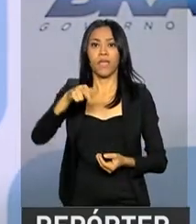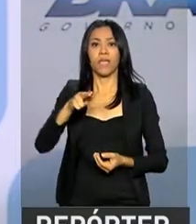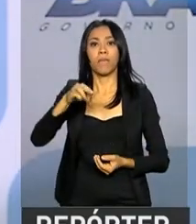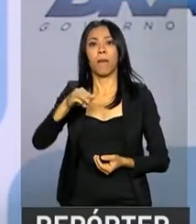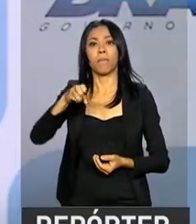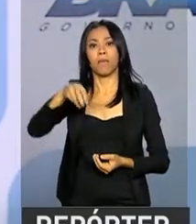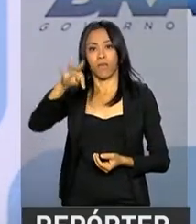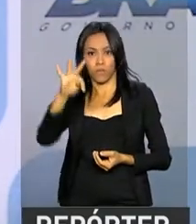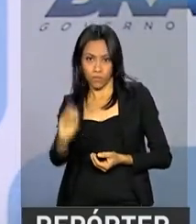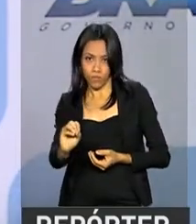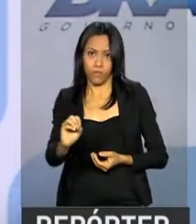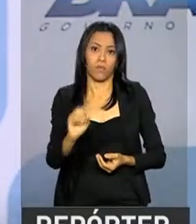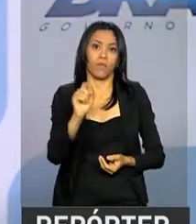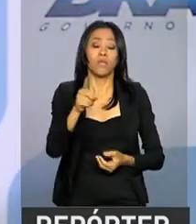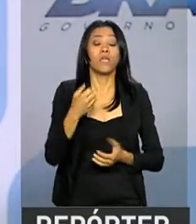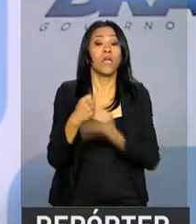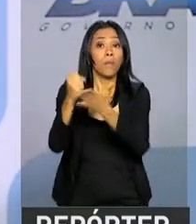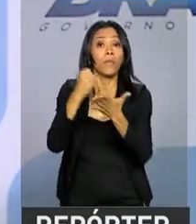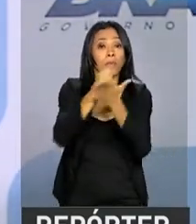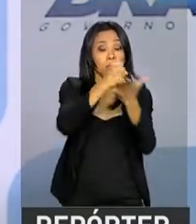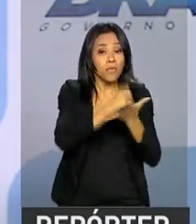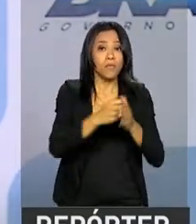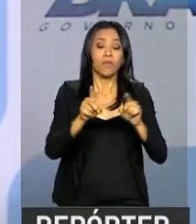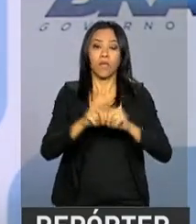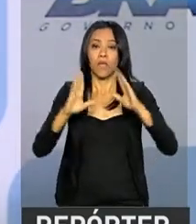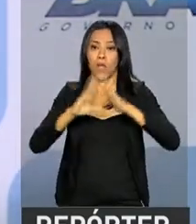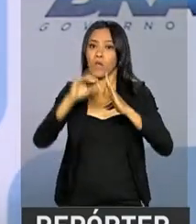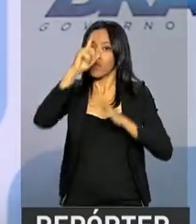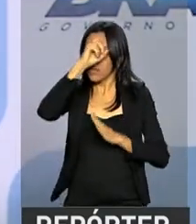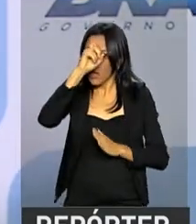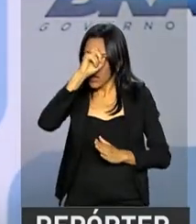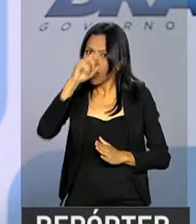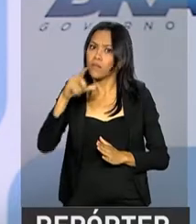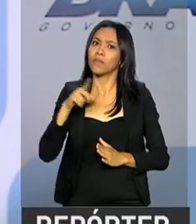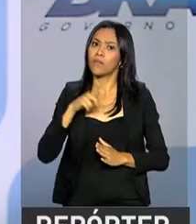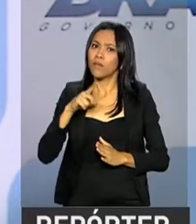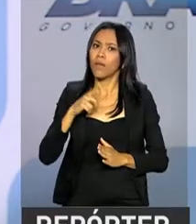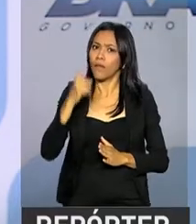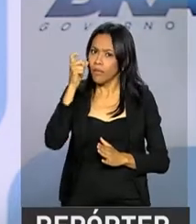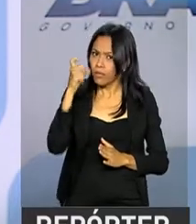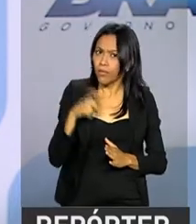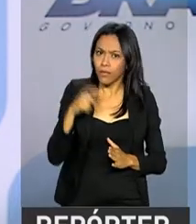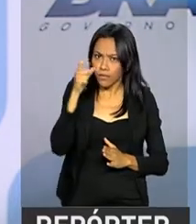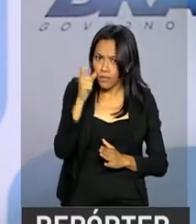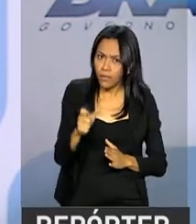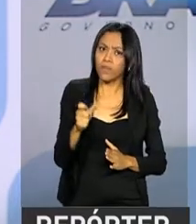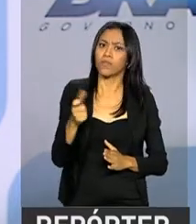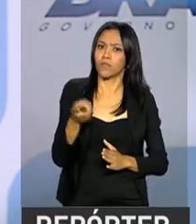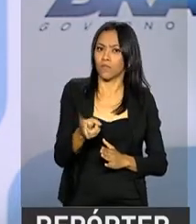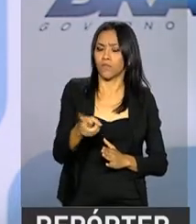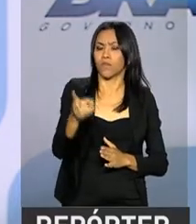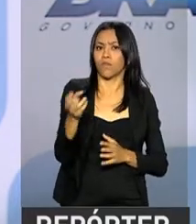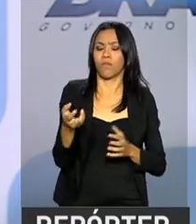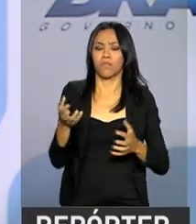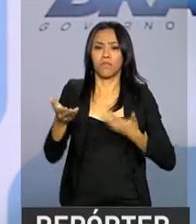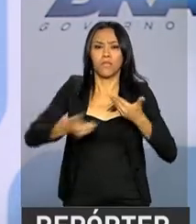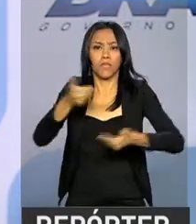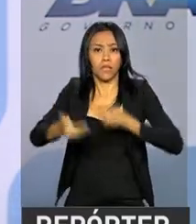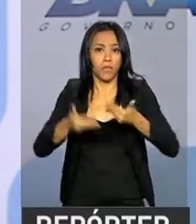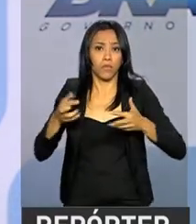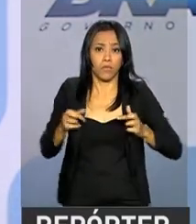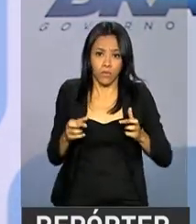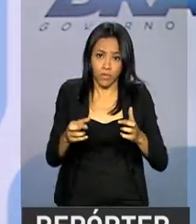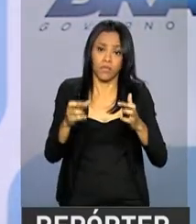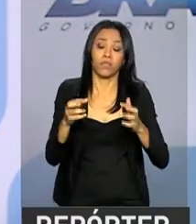apoiando entidades filantrópicas que tem aí o interesse em implantar o serviço e através da fabricação